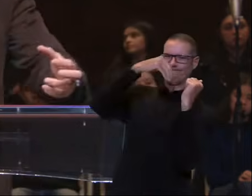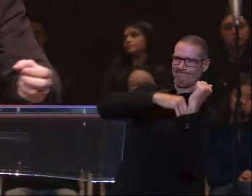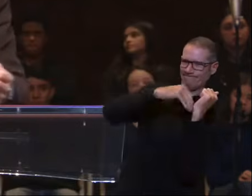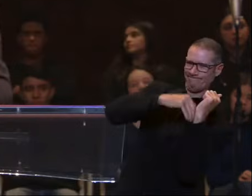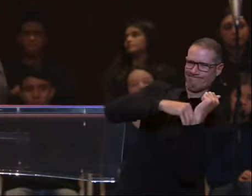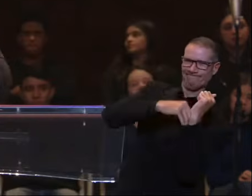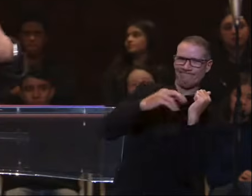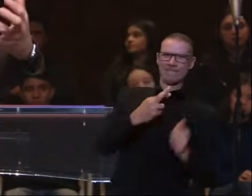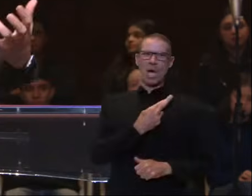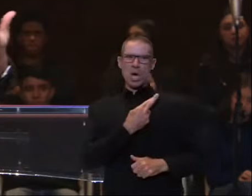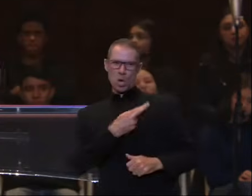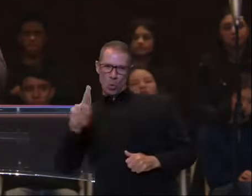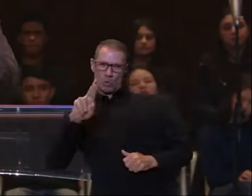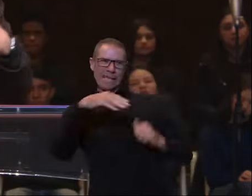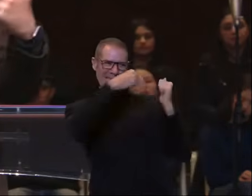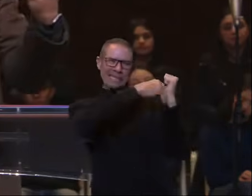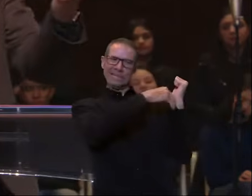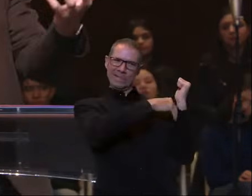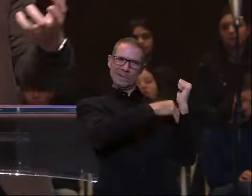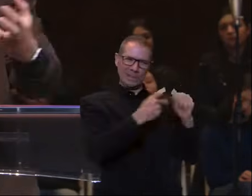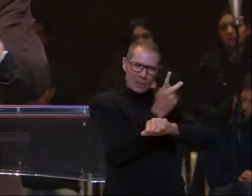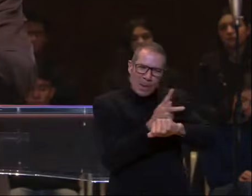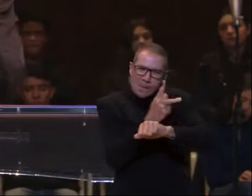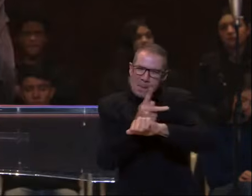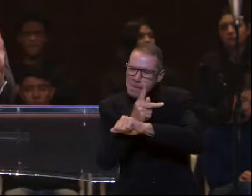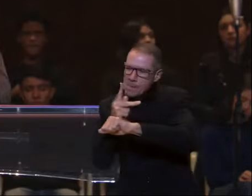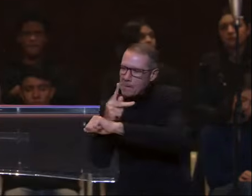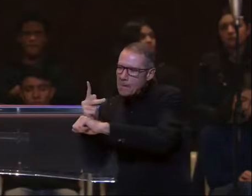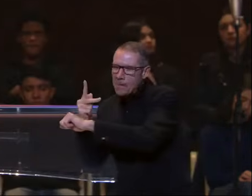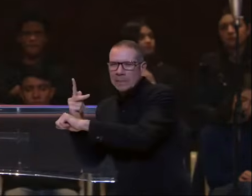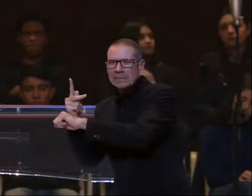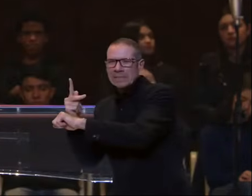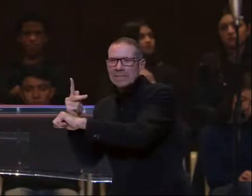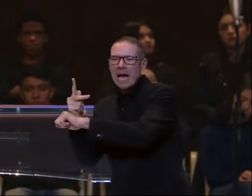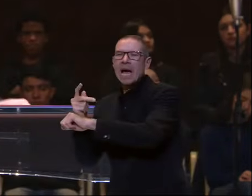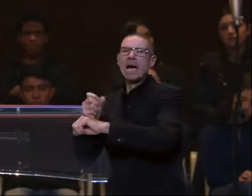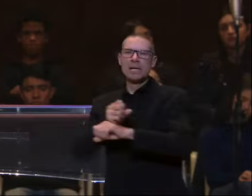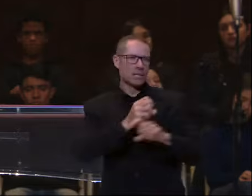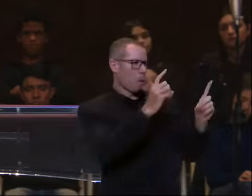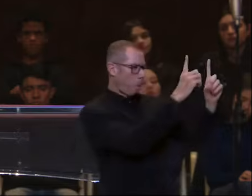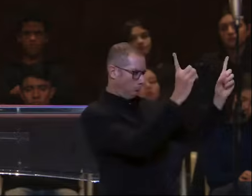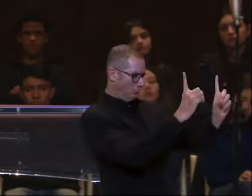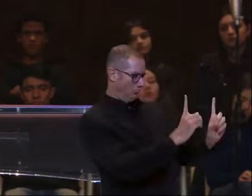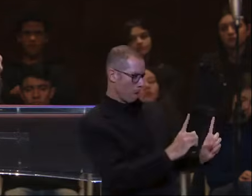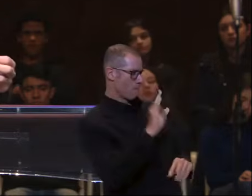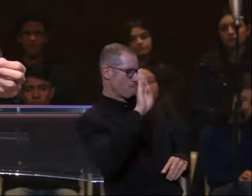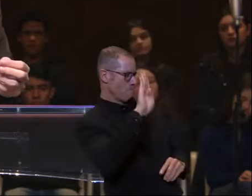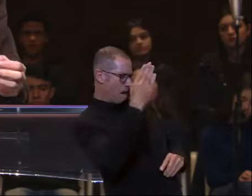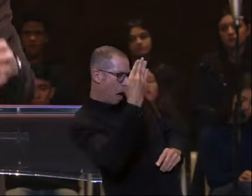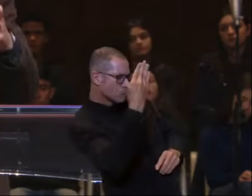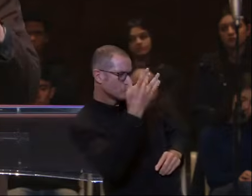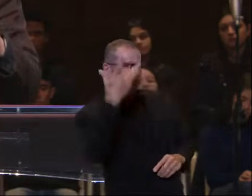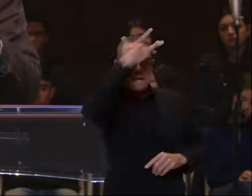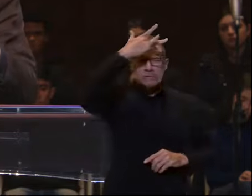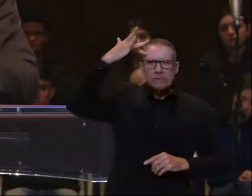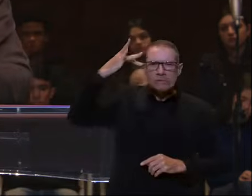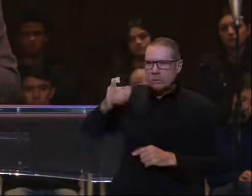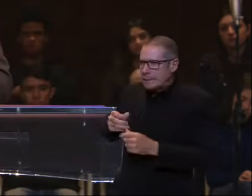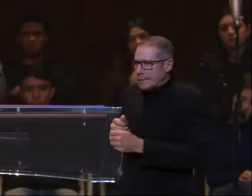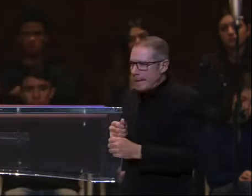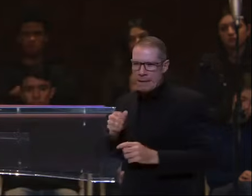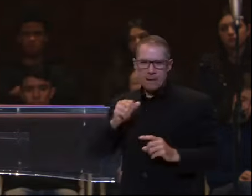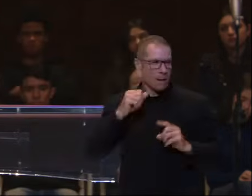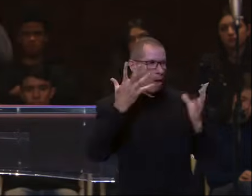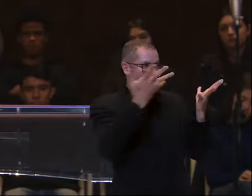rituais secretos, e por causa dessa busca dessas divindades, destes cultos, as pessoas eram